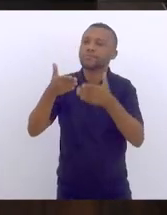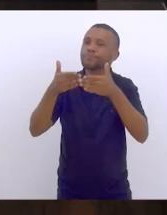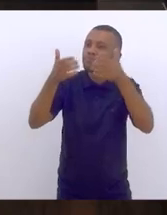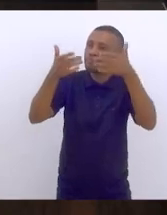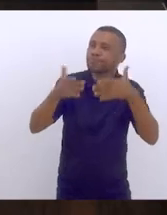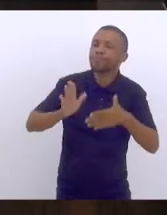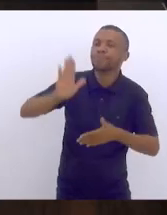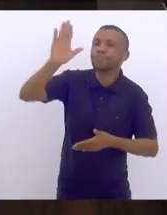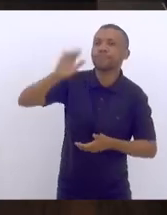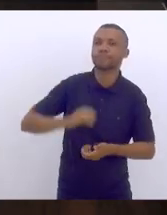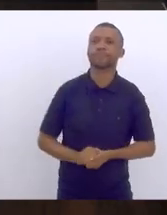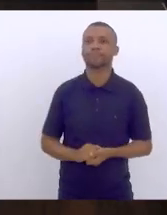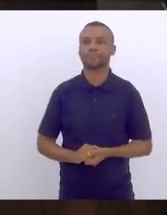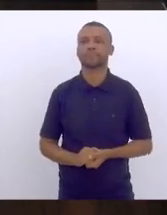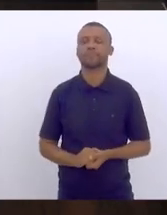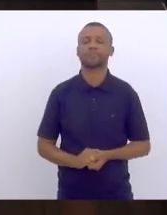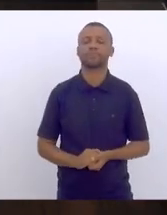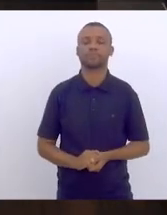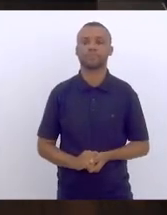questão de ordem.